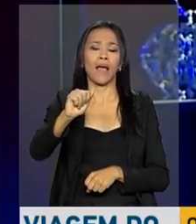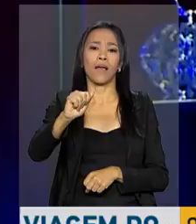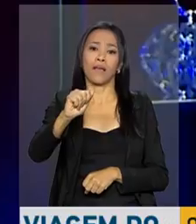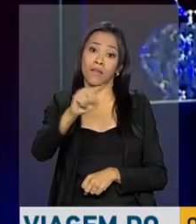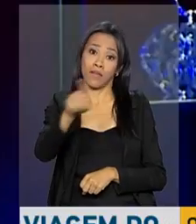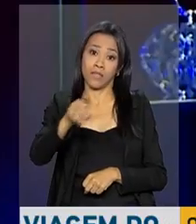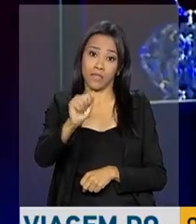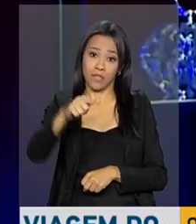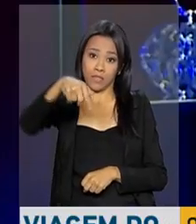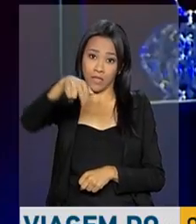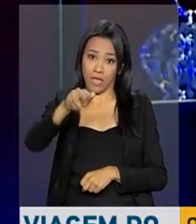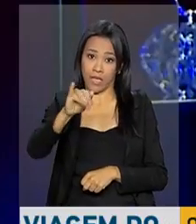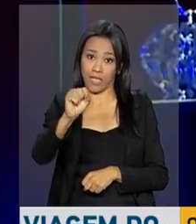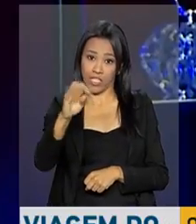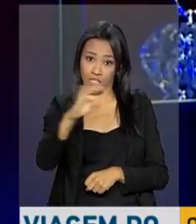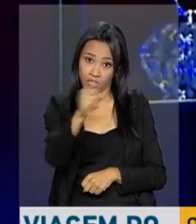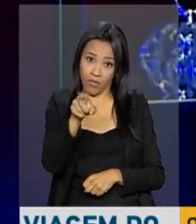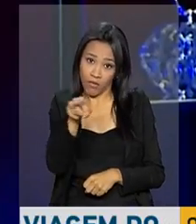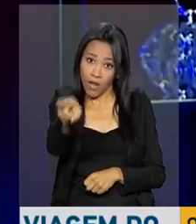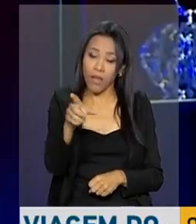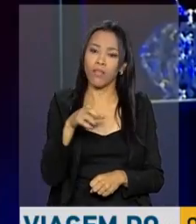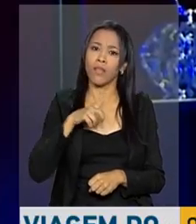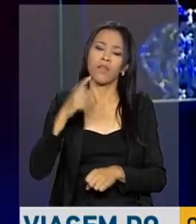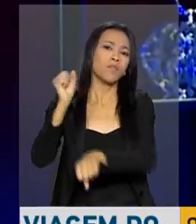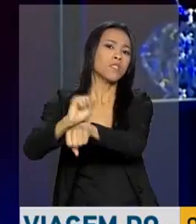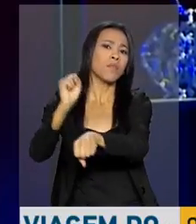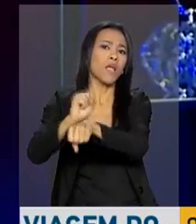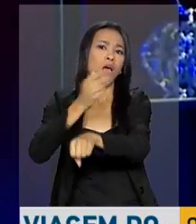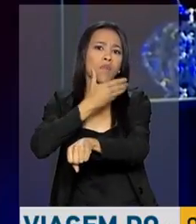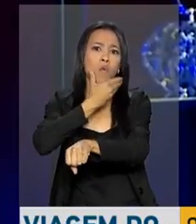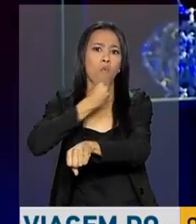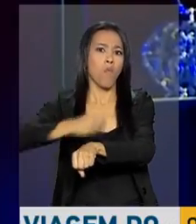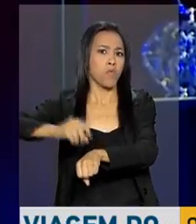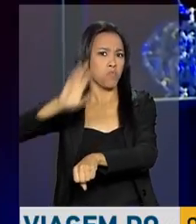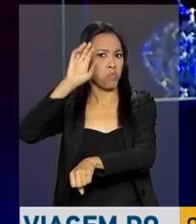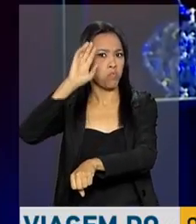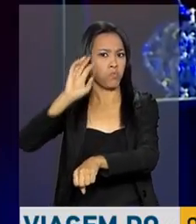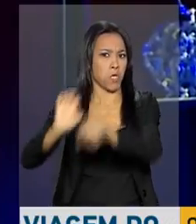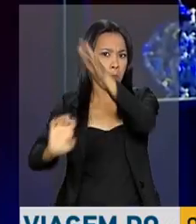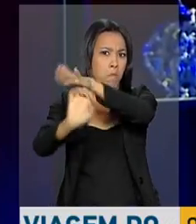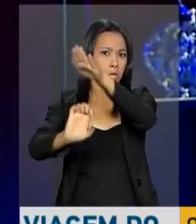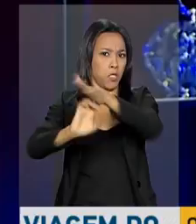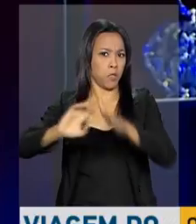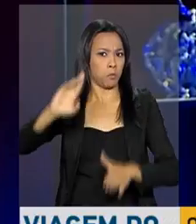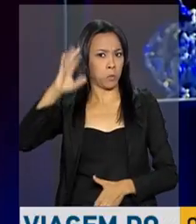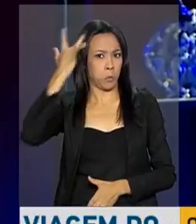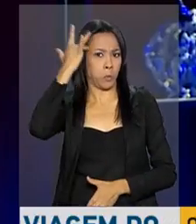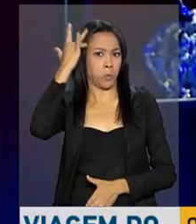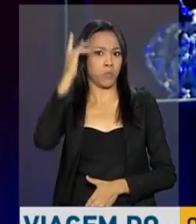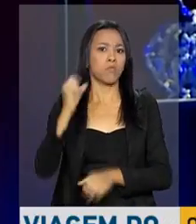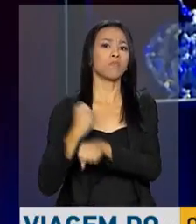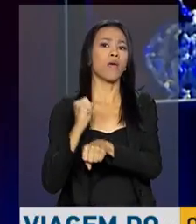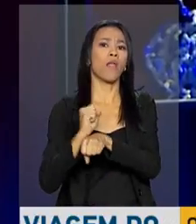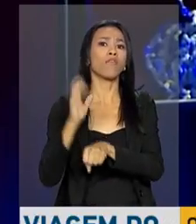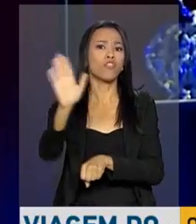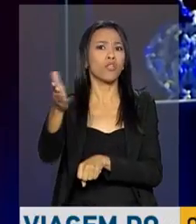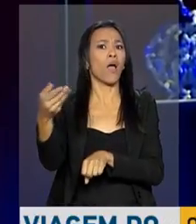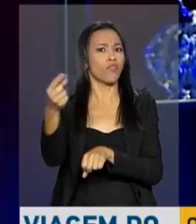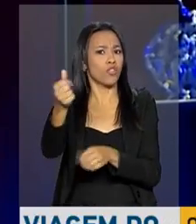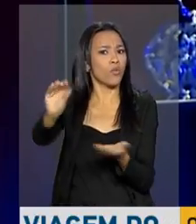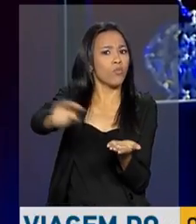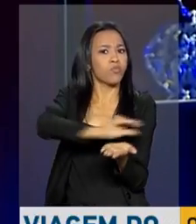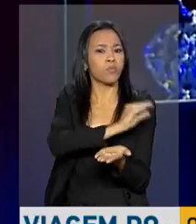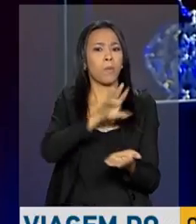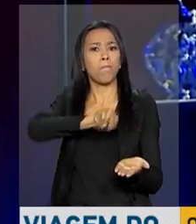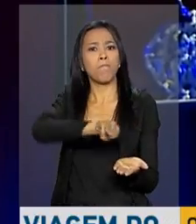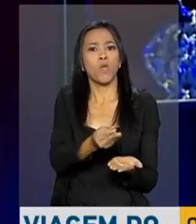a aeronave lá me esperava um grande empresário do cazaquistão que já investiu muitos